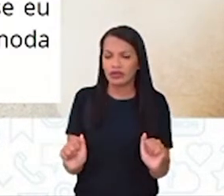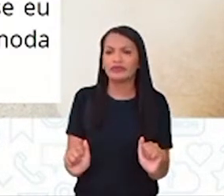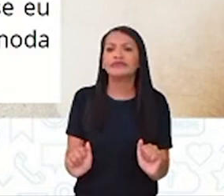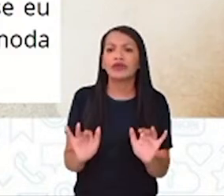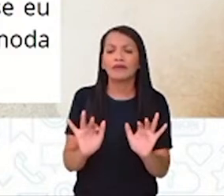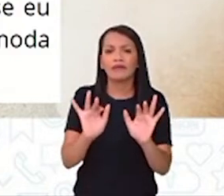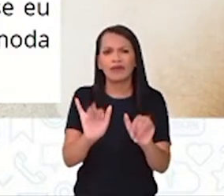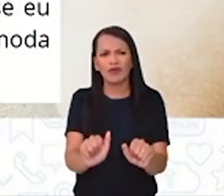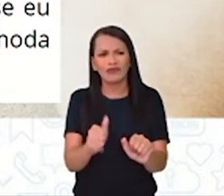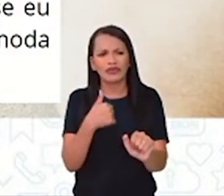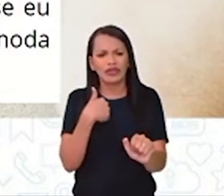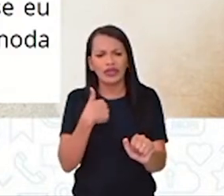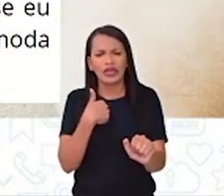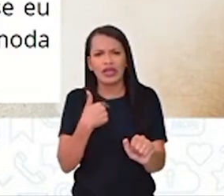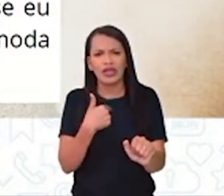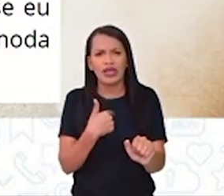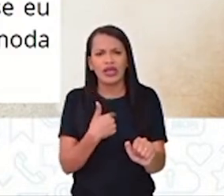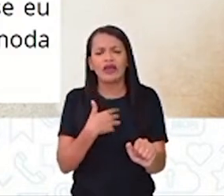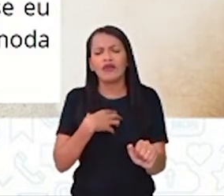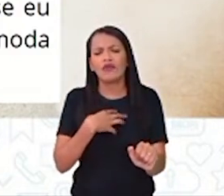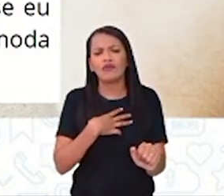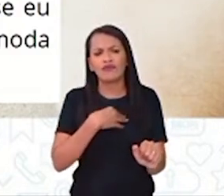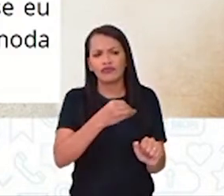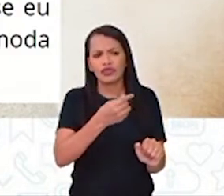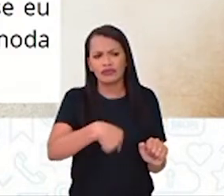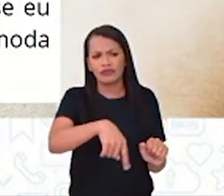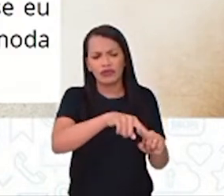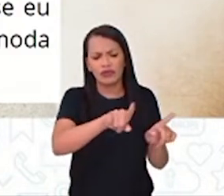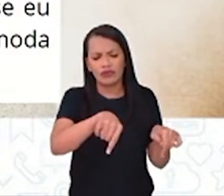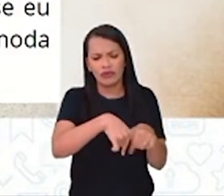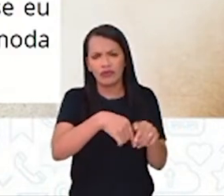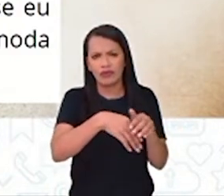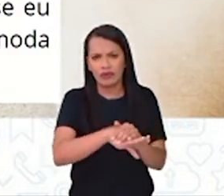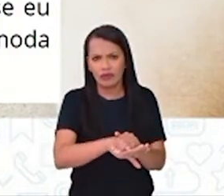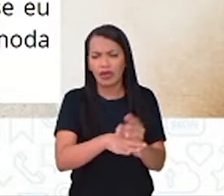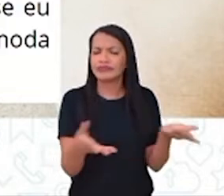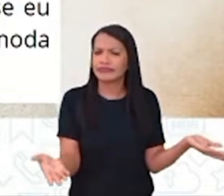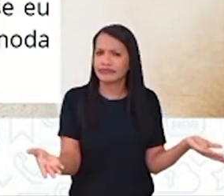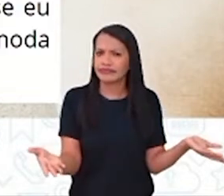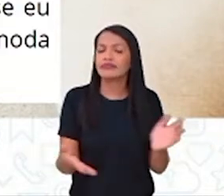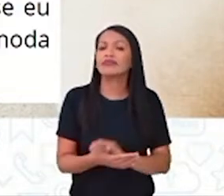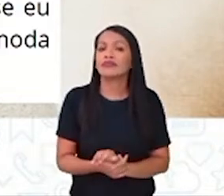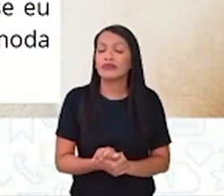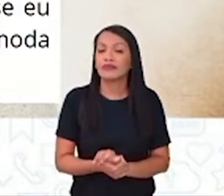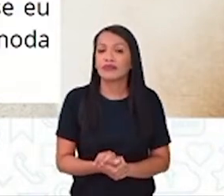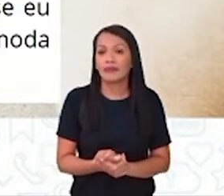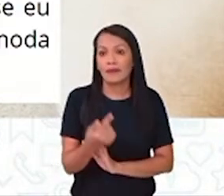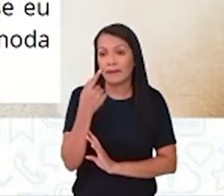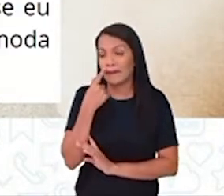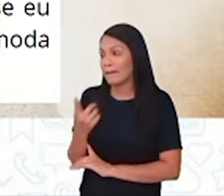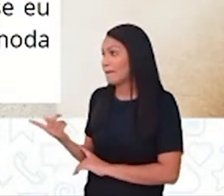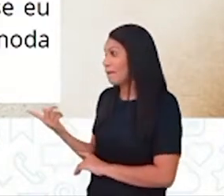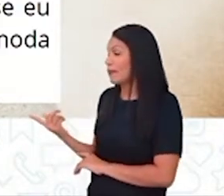fim, levou o filho para o seu quarto. Quando o seu uso é intencional, a ambiguidade é considerada uma figura